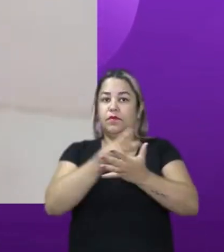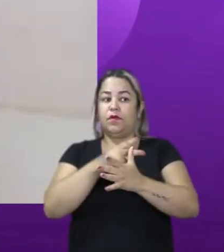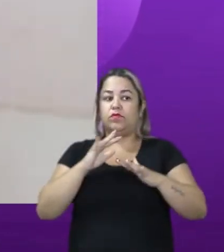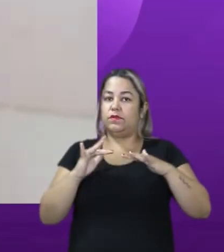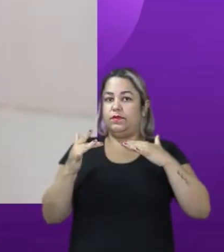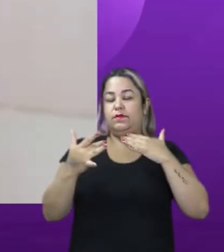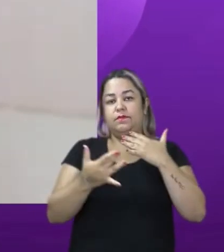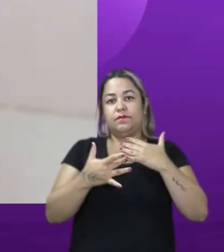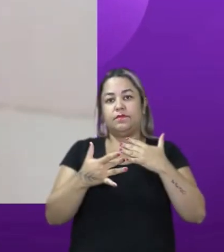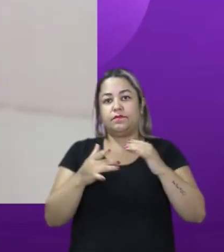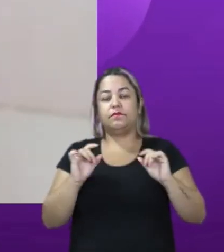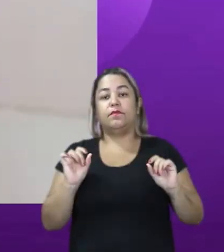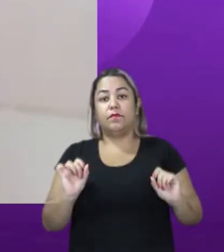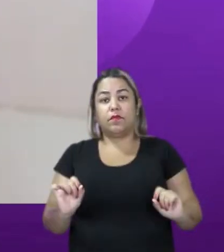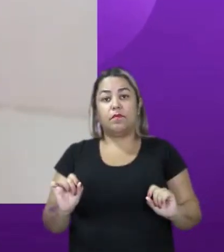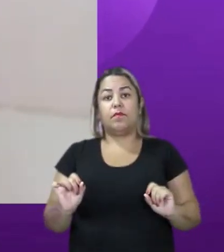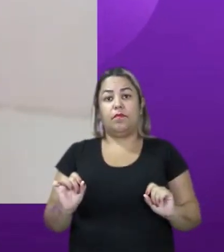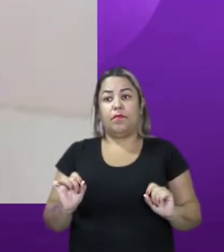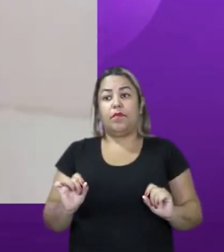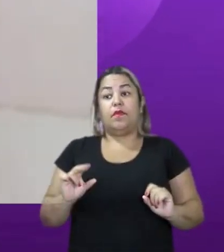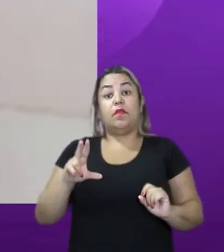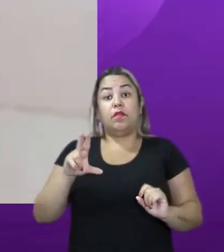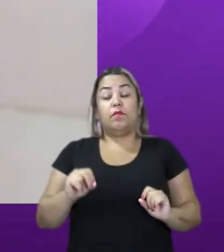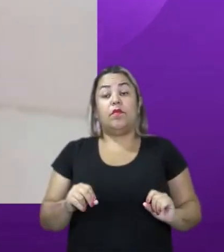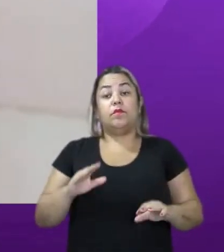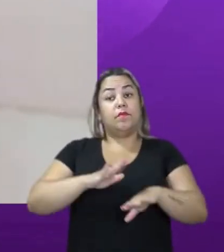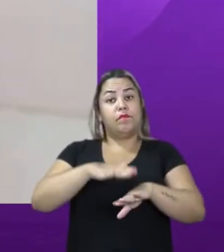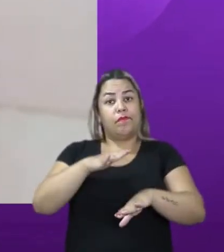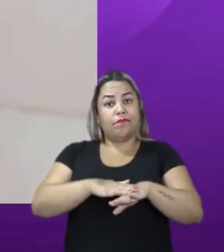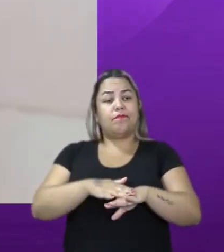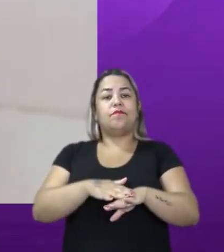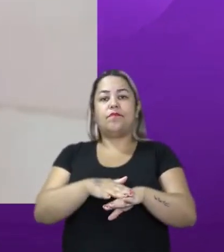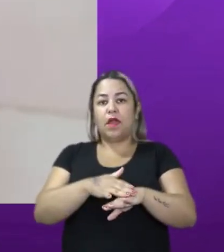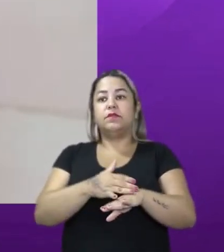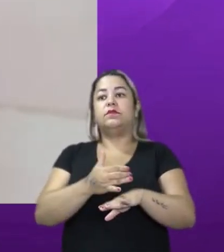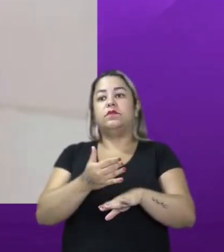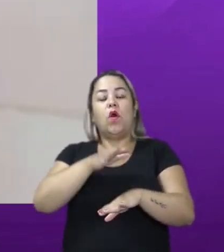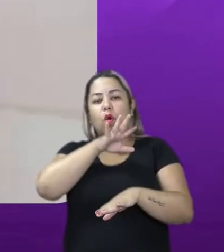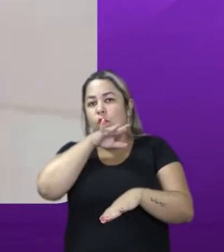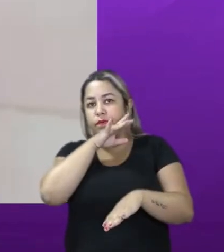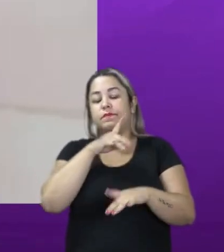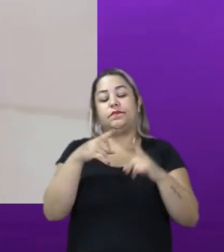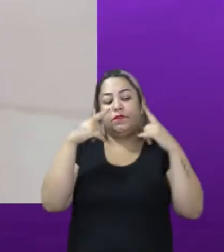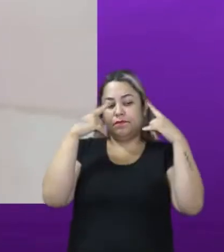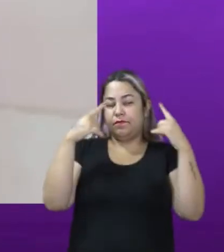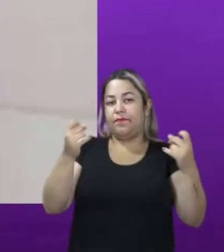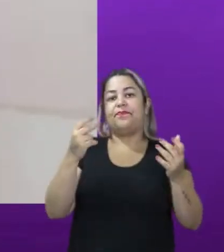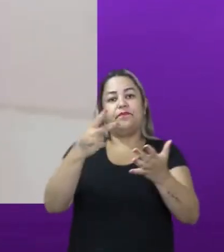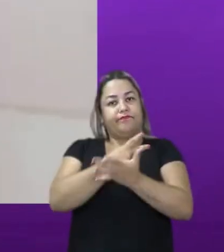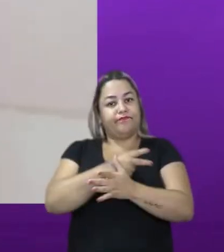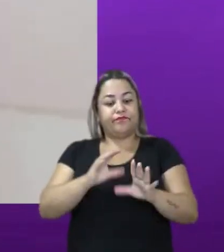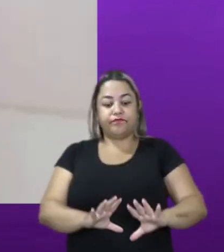Na verdade, seu impacto ele pode ser até mais devastador do que essa violência que a gente passa